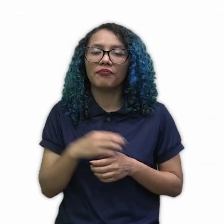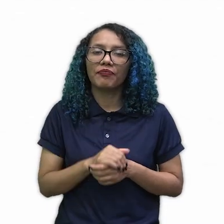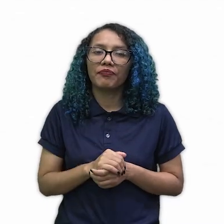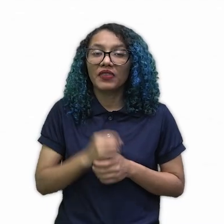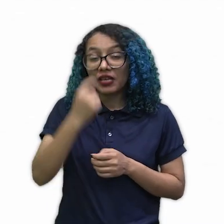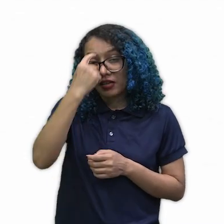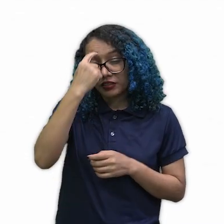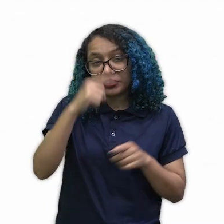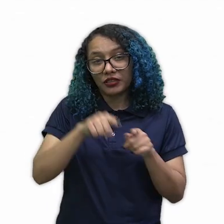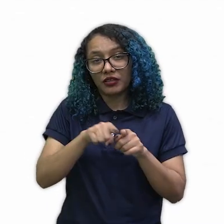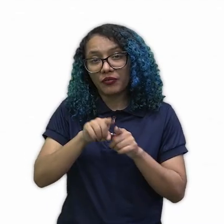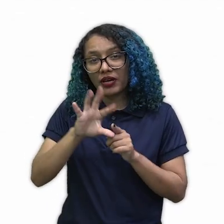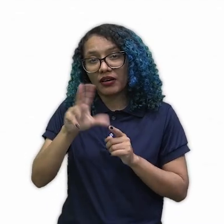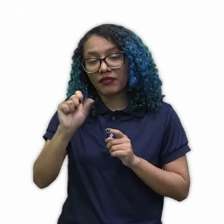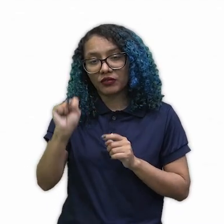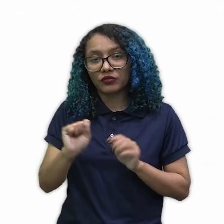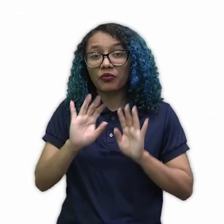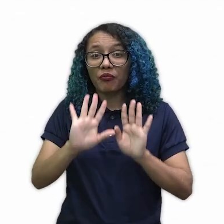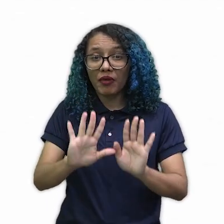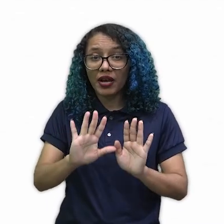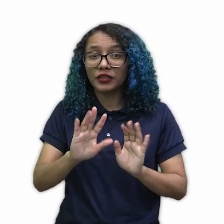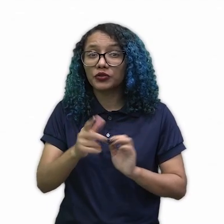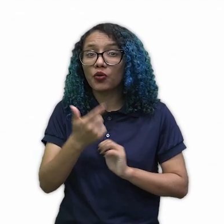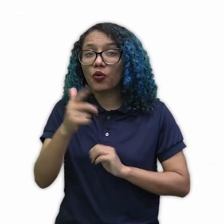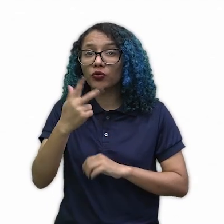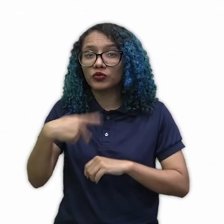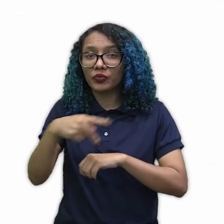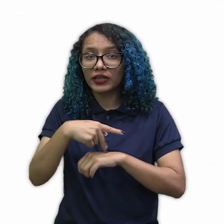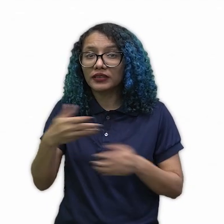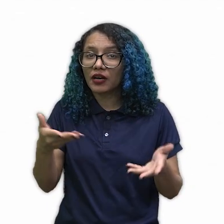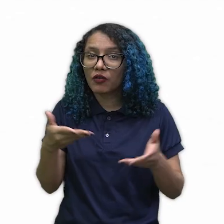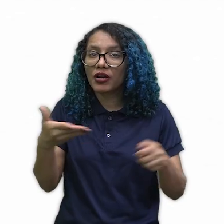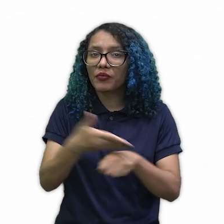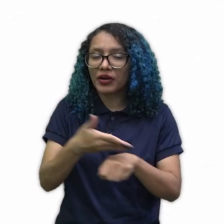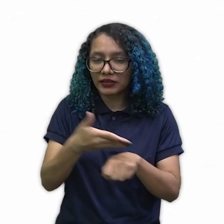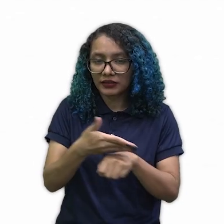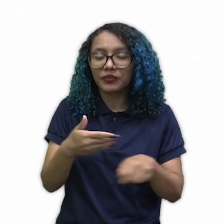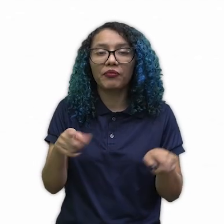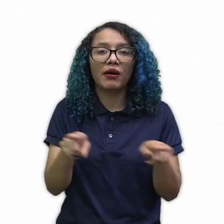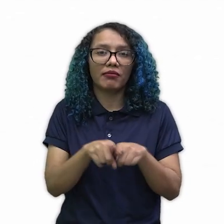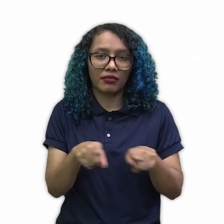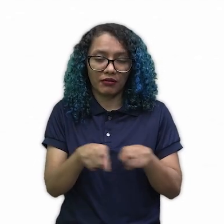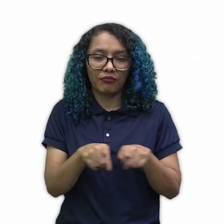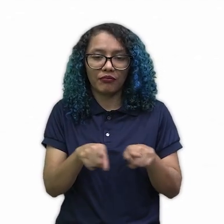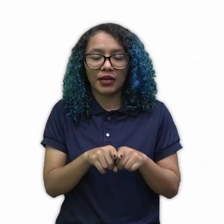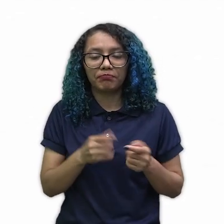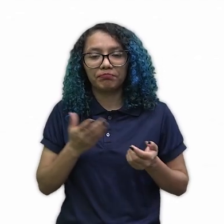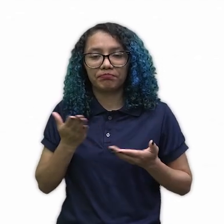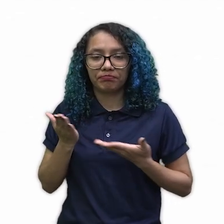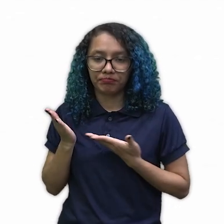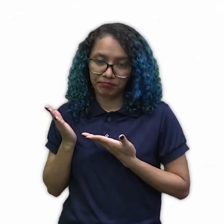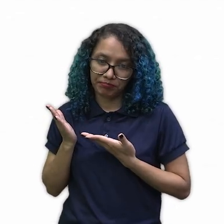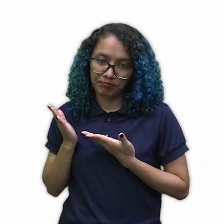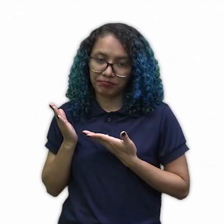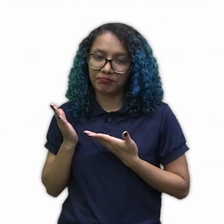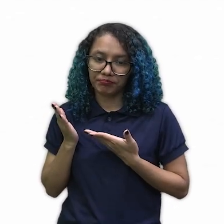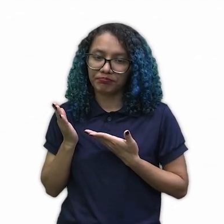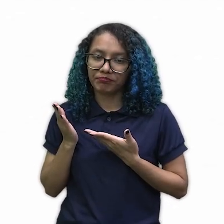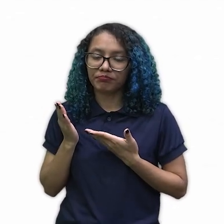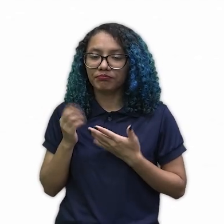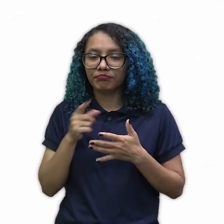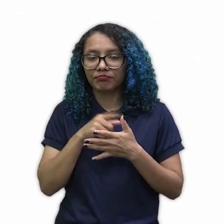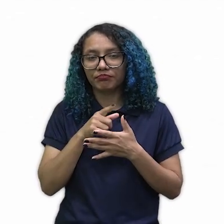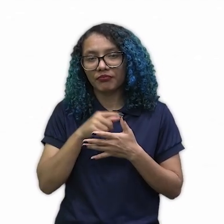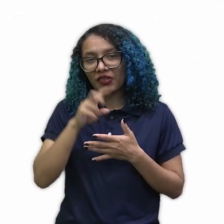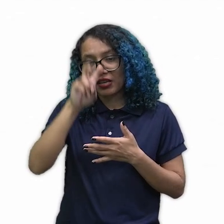a adesão de novos membros dentro do BRICS. Então, que acabou sendo incluído aí o Egito,